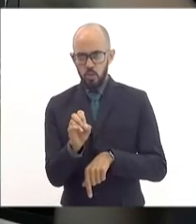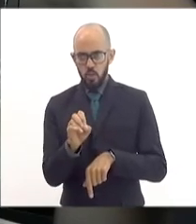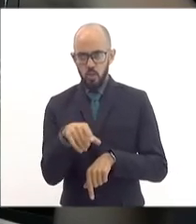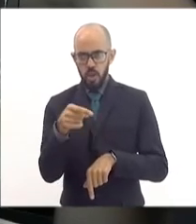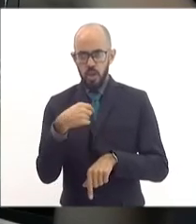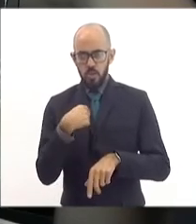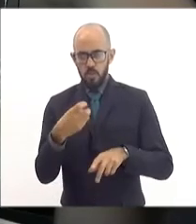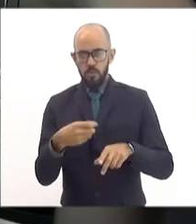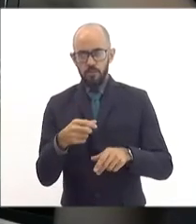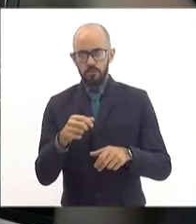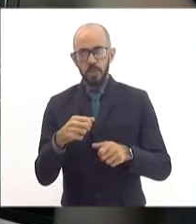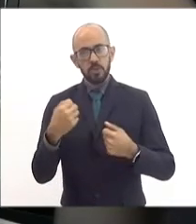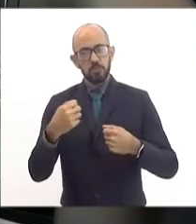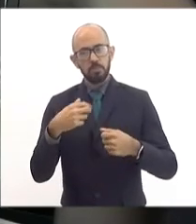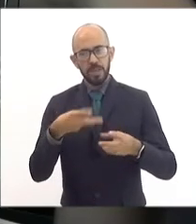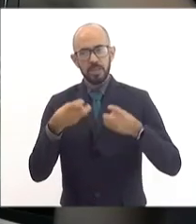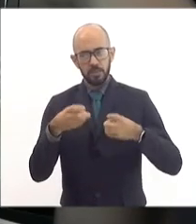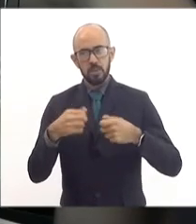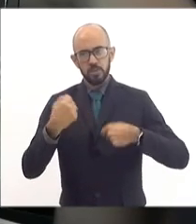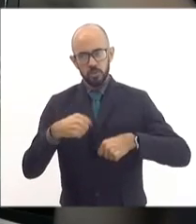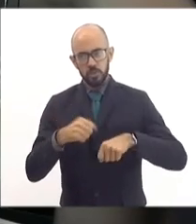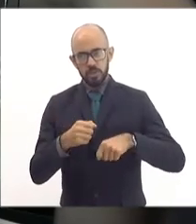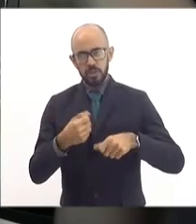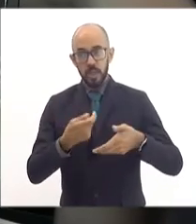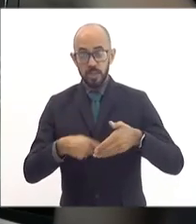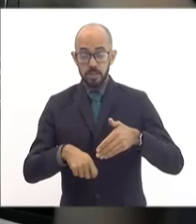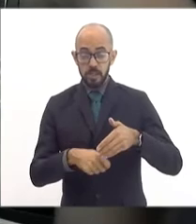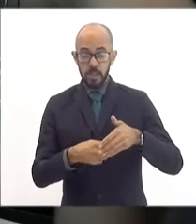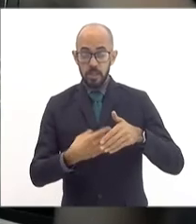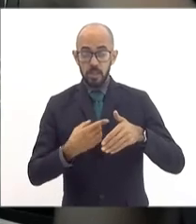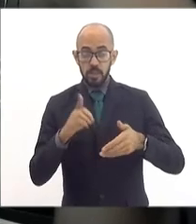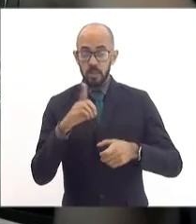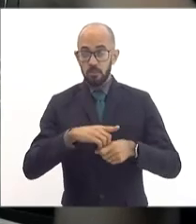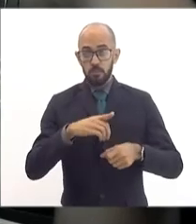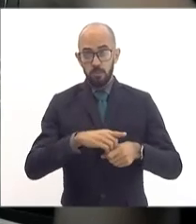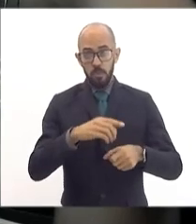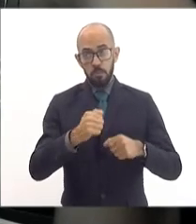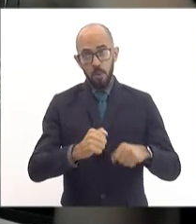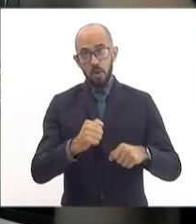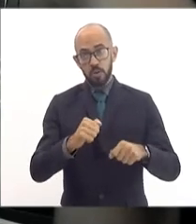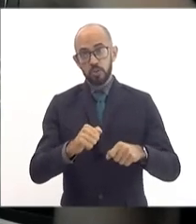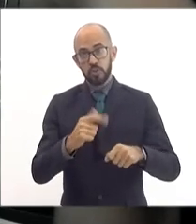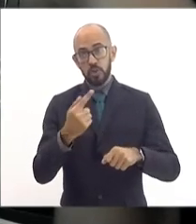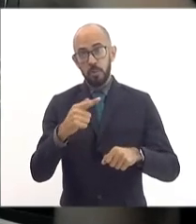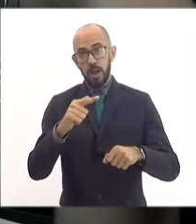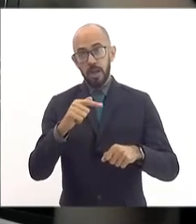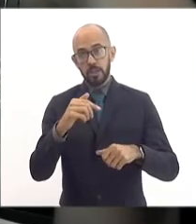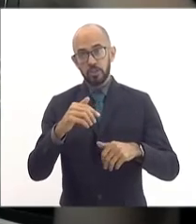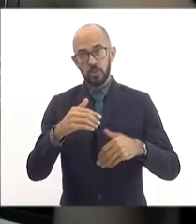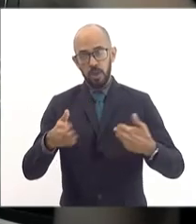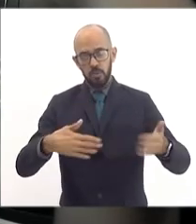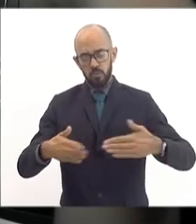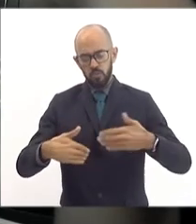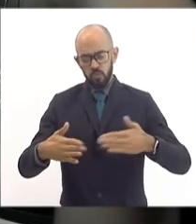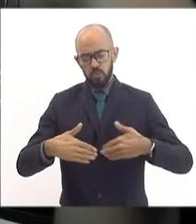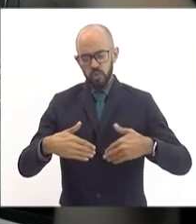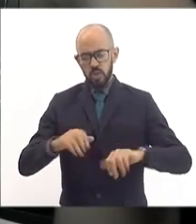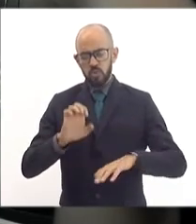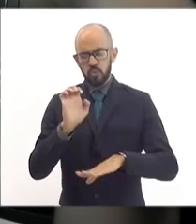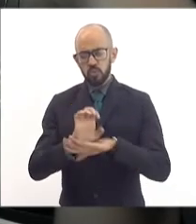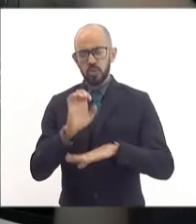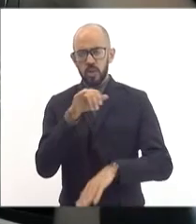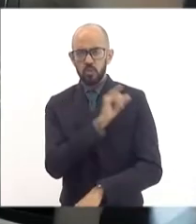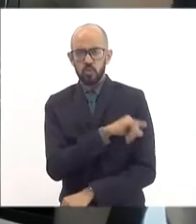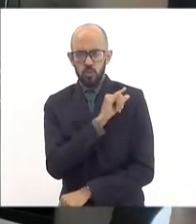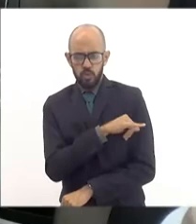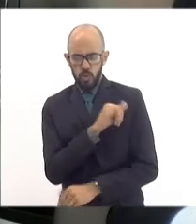precisa ter esse fundo, né, poderá garantir um salto para uma maior industrialização do Estado, em algumas